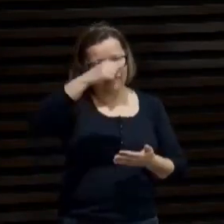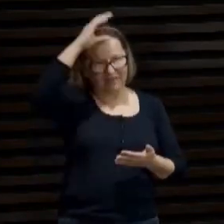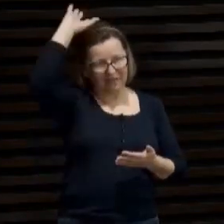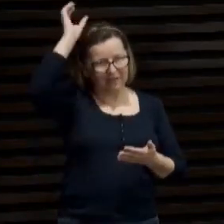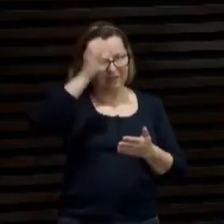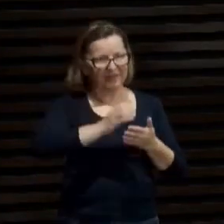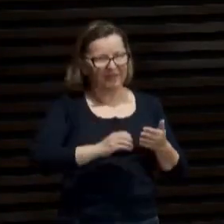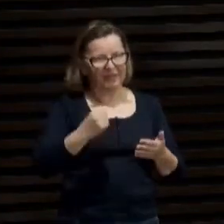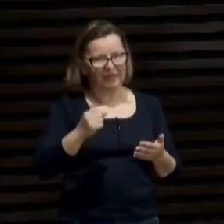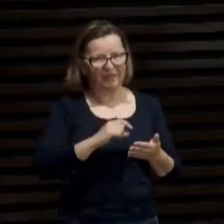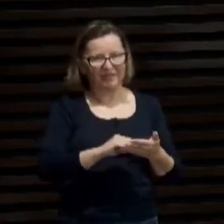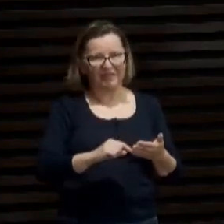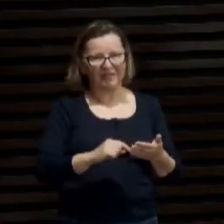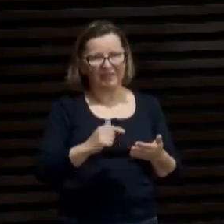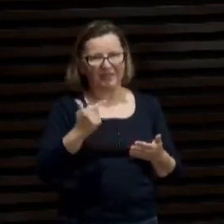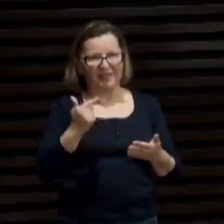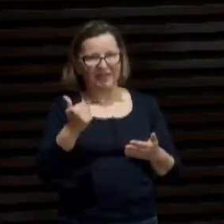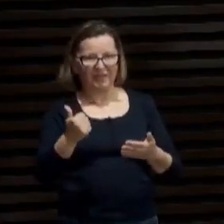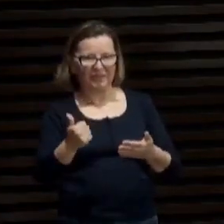8, 31 e 32.